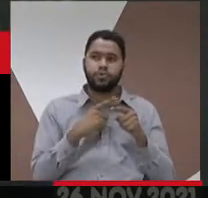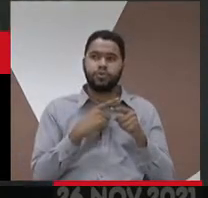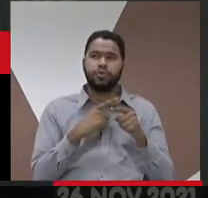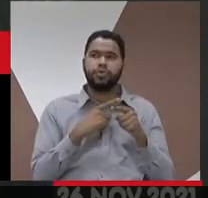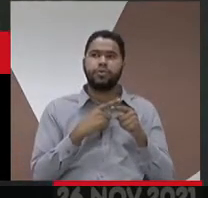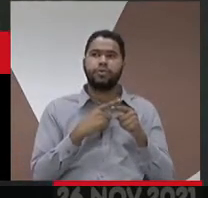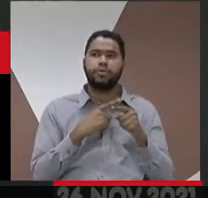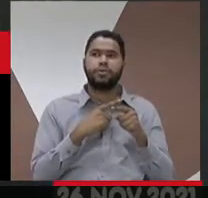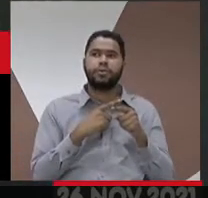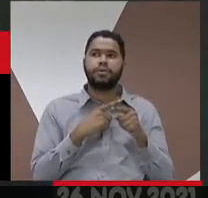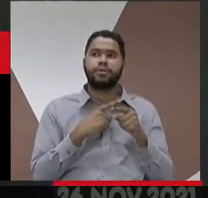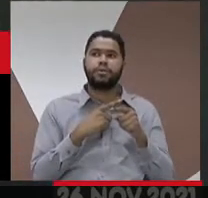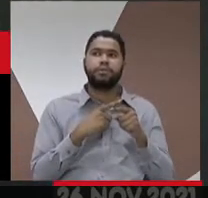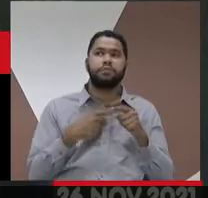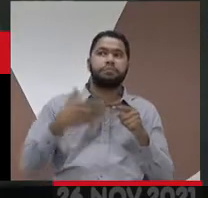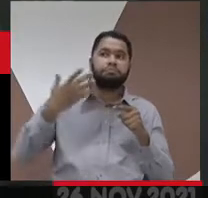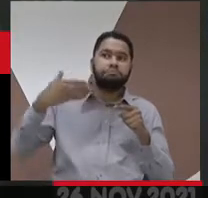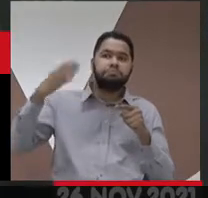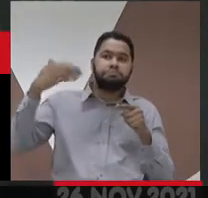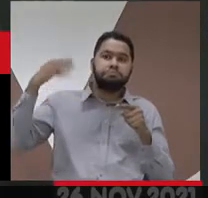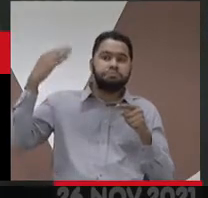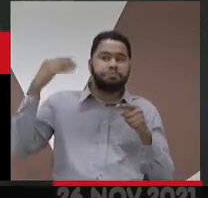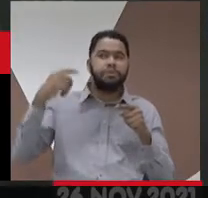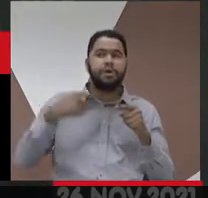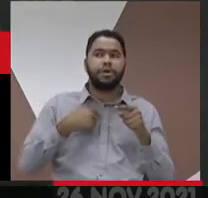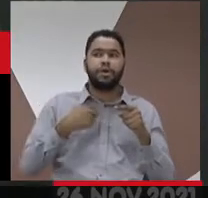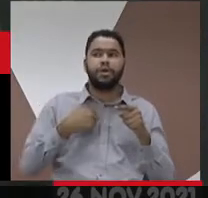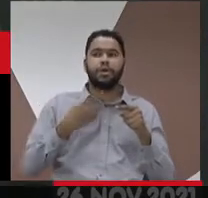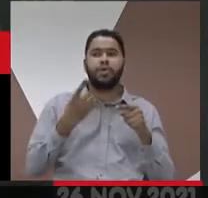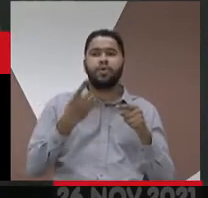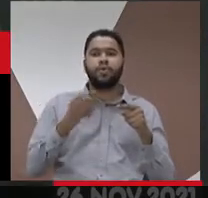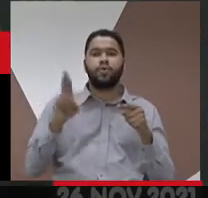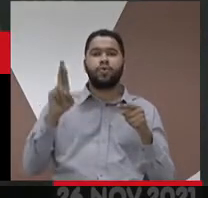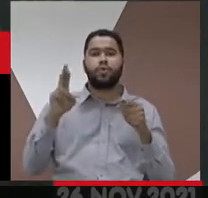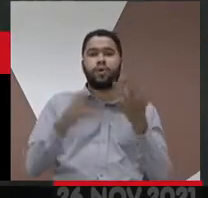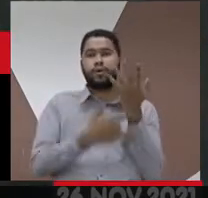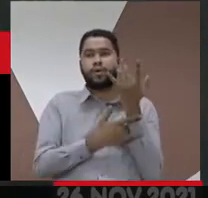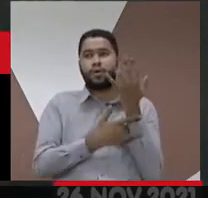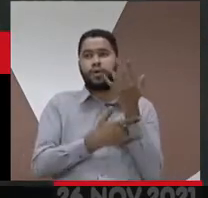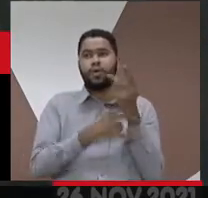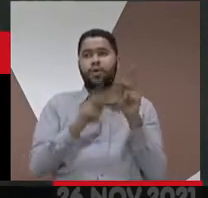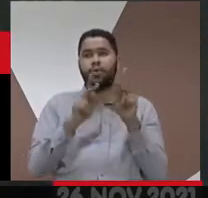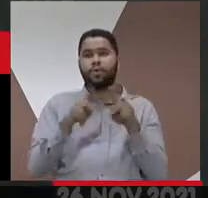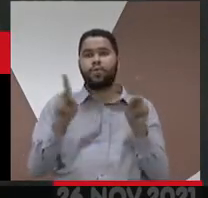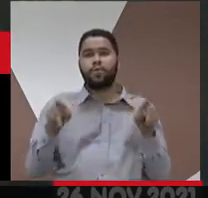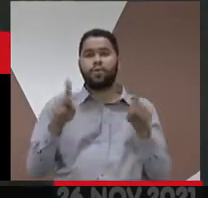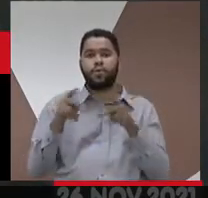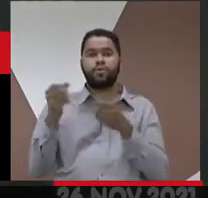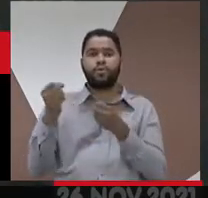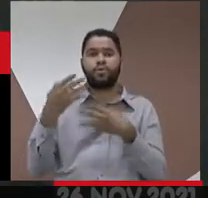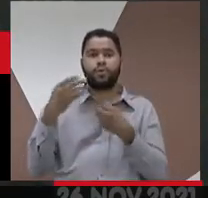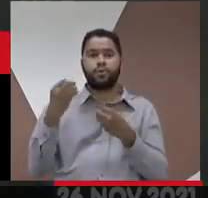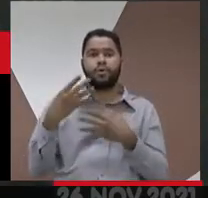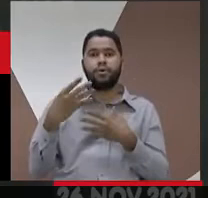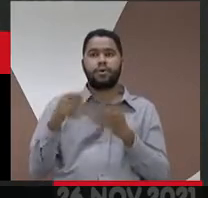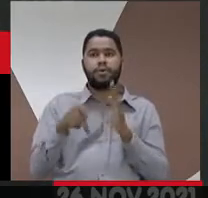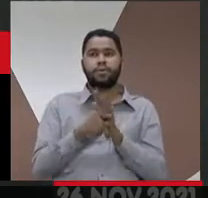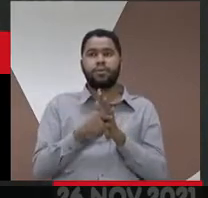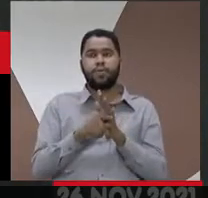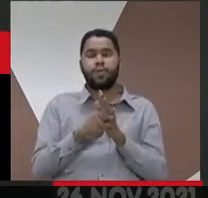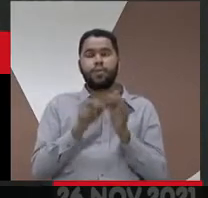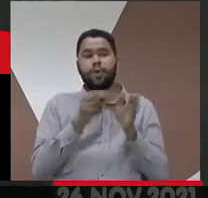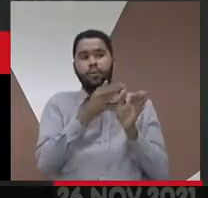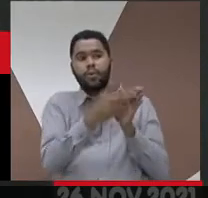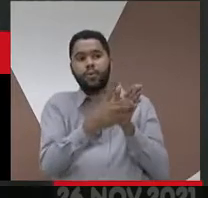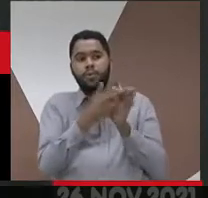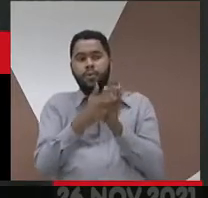até várias décadas para trás. Eu fiz doutorado na UFMG, fui aluno do professor que fez tese sobre as ferrovias de Minas